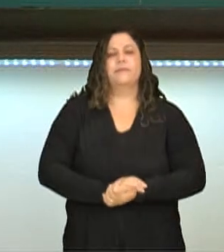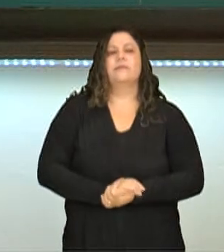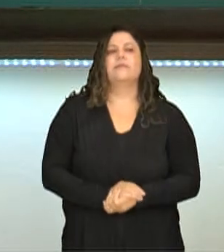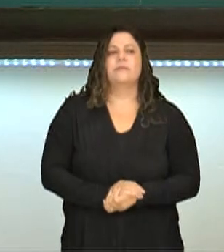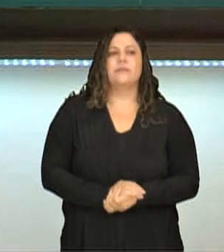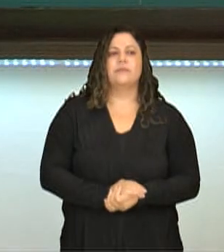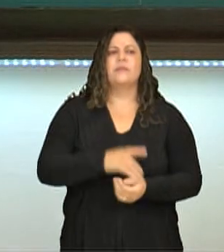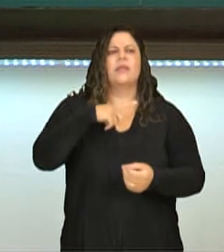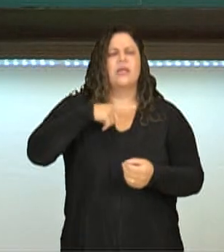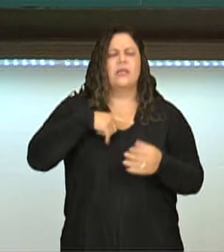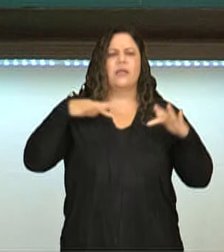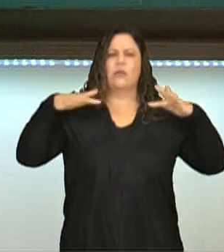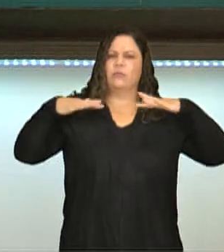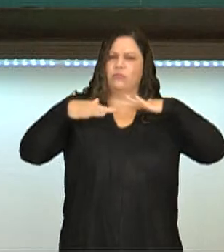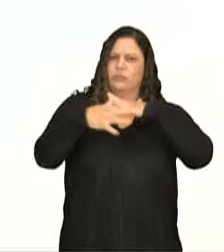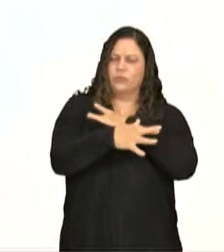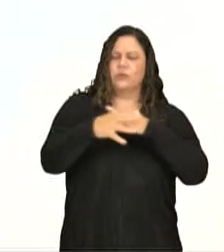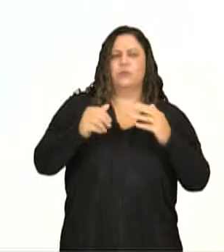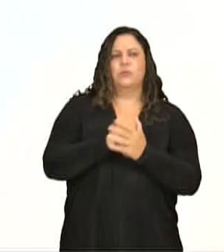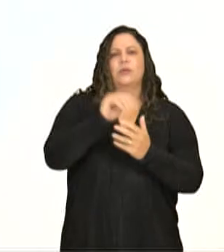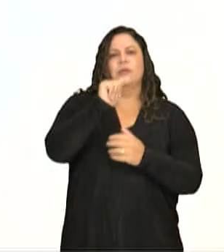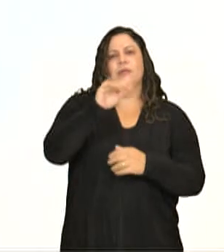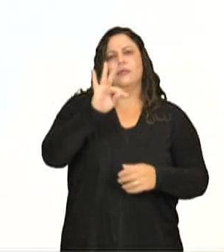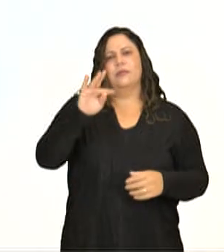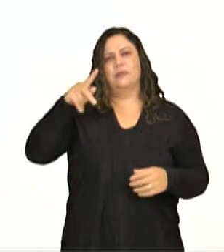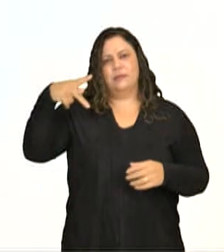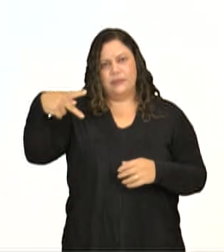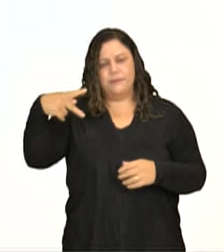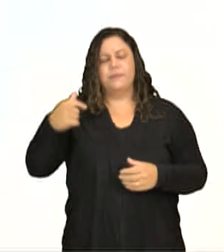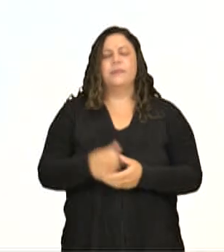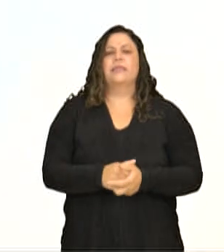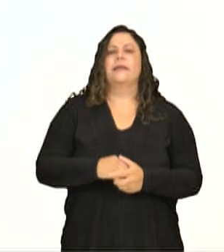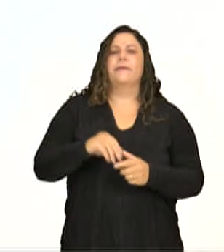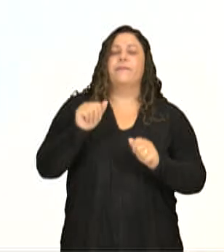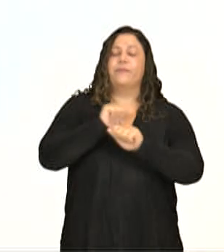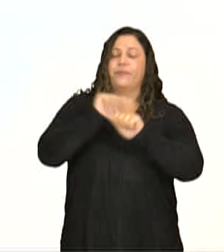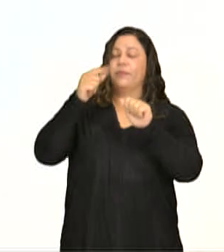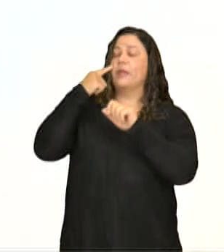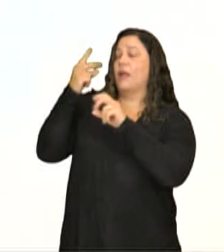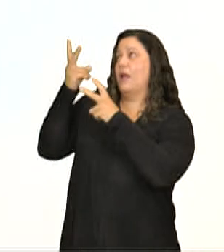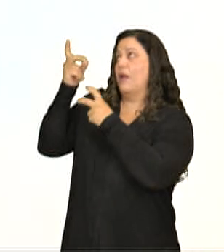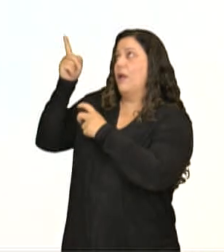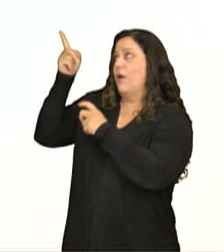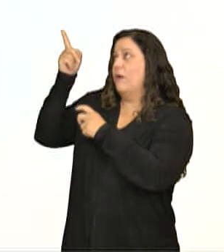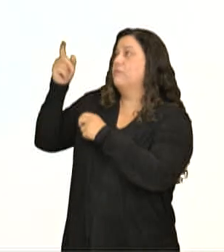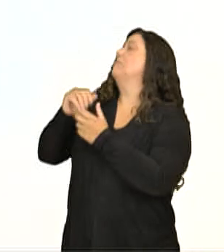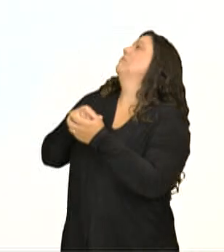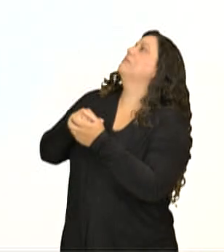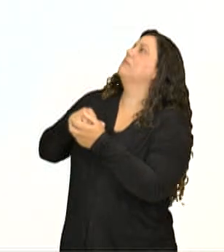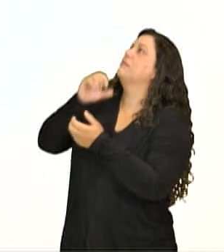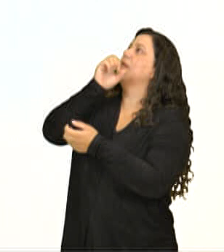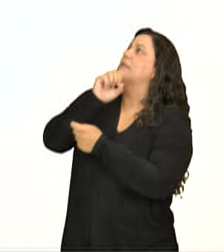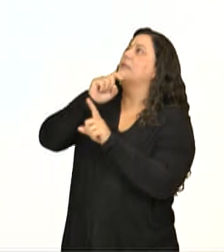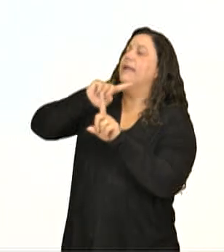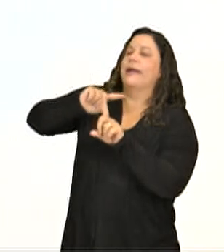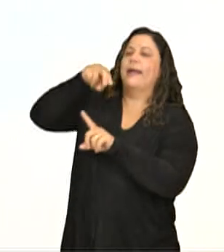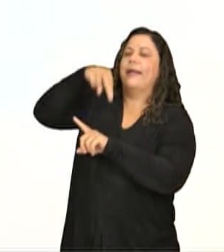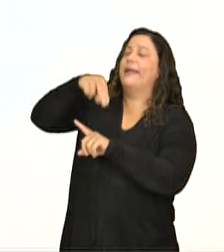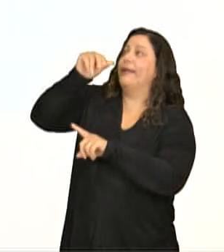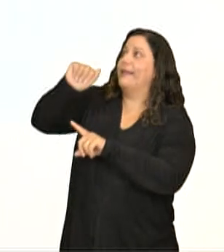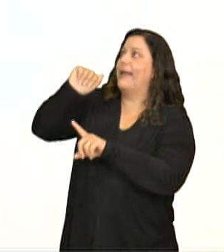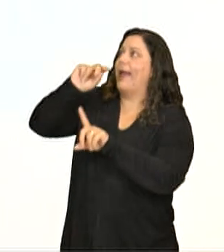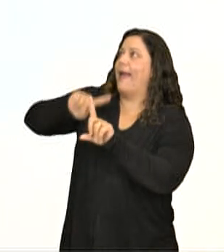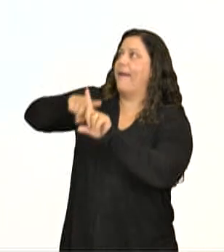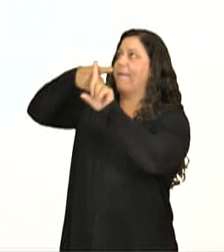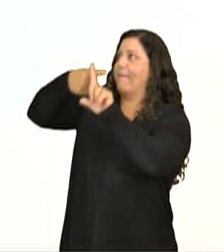Então nós temos aqui o transporte ativo, a chamada bomba de sódio e potássio. O sódio é o Na+, seria um cátion,